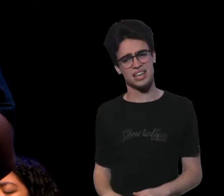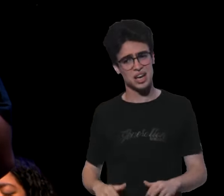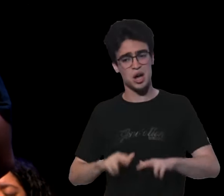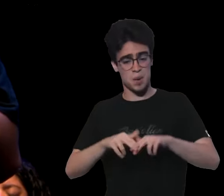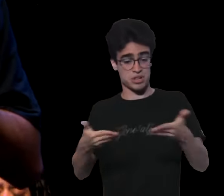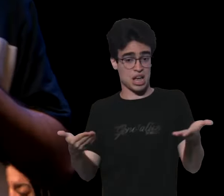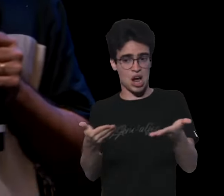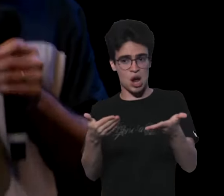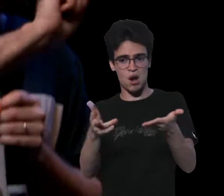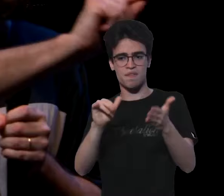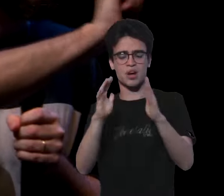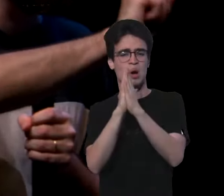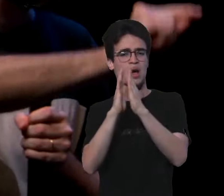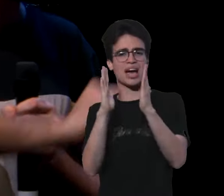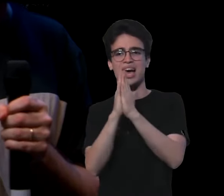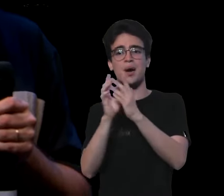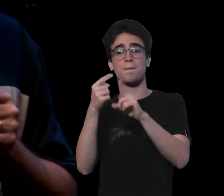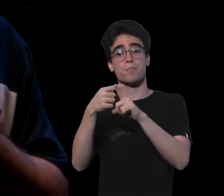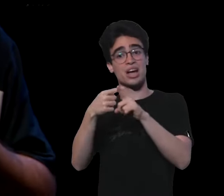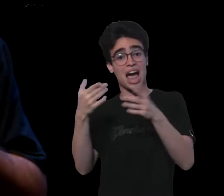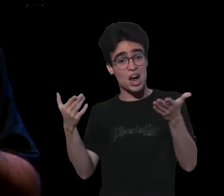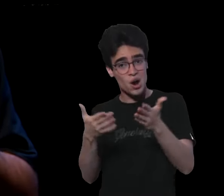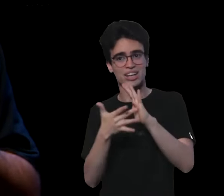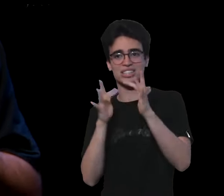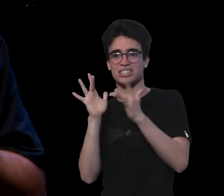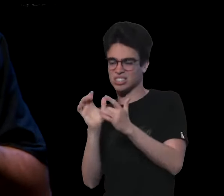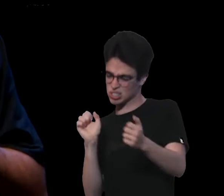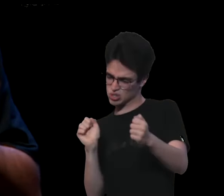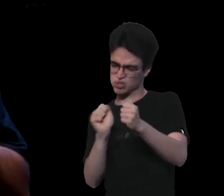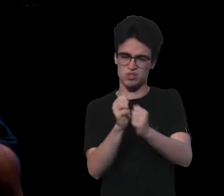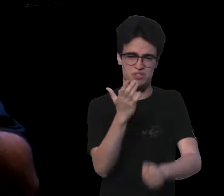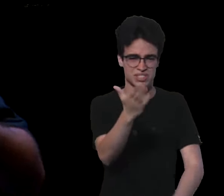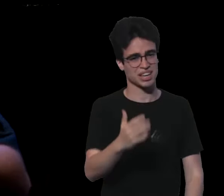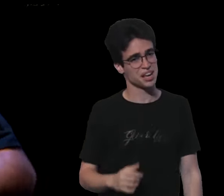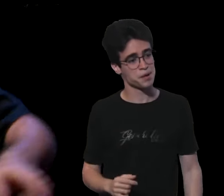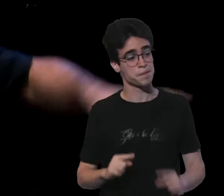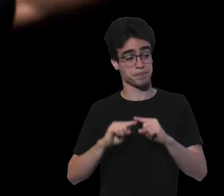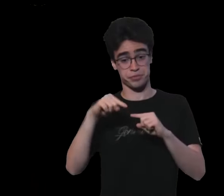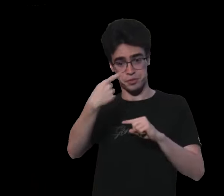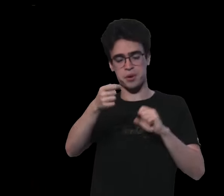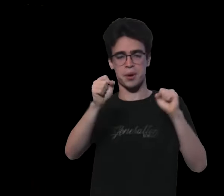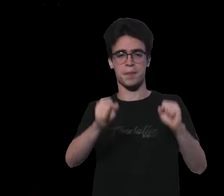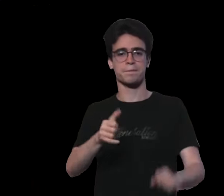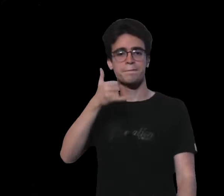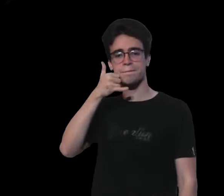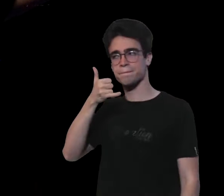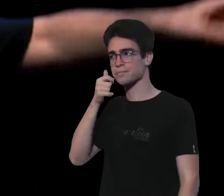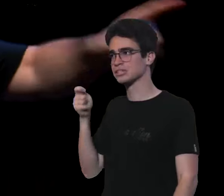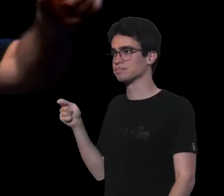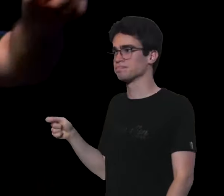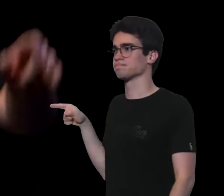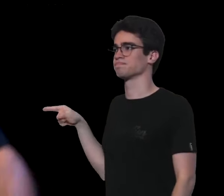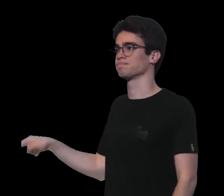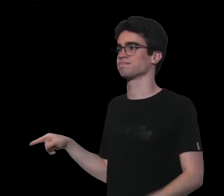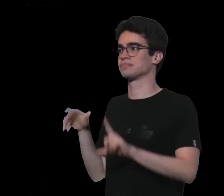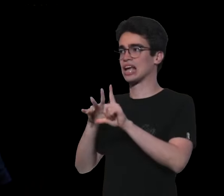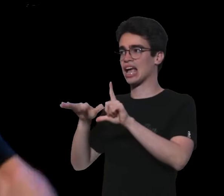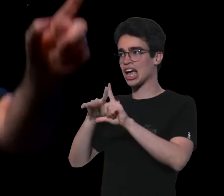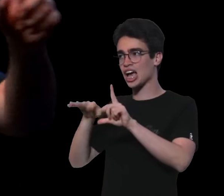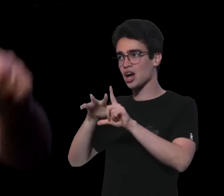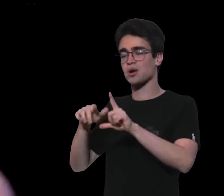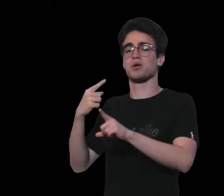vamos orar para você ganhar Jesus no seu coração. Mas eu vou pedir depois para você pegar o seu celular e apontar para aquele QR Code, para você ganhar